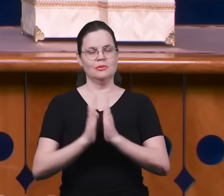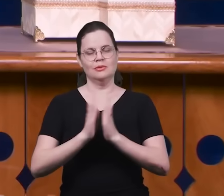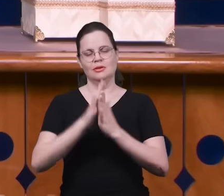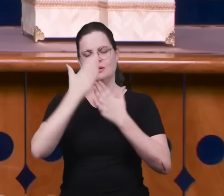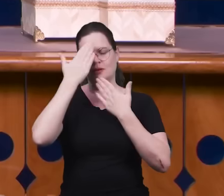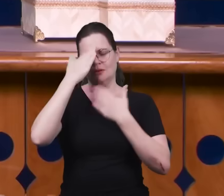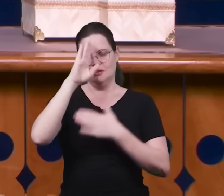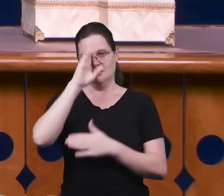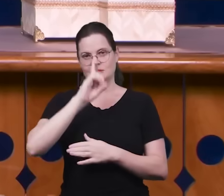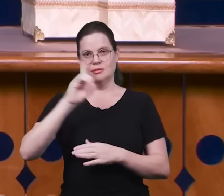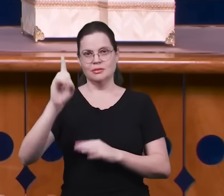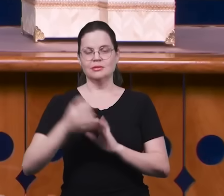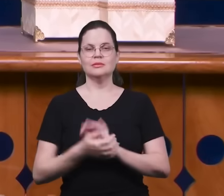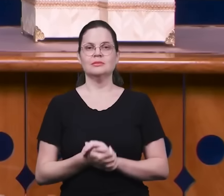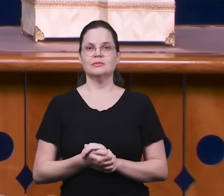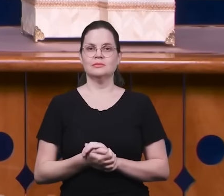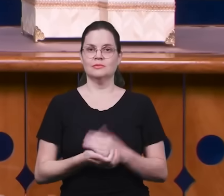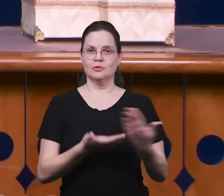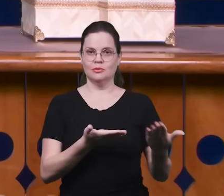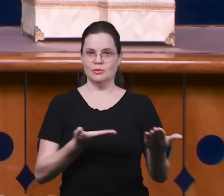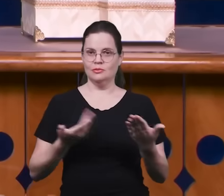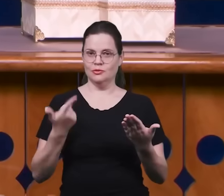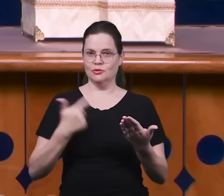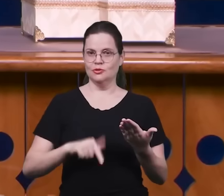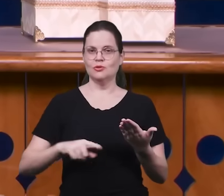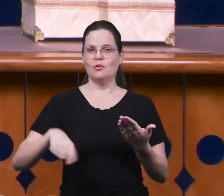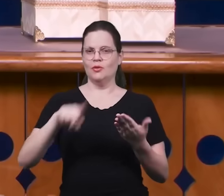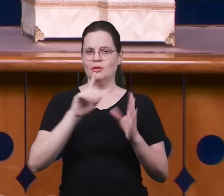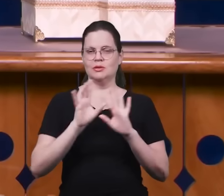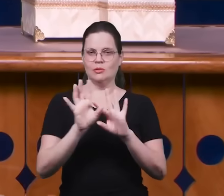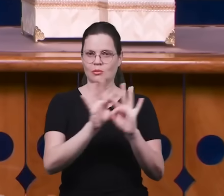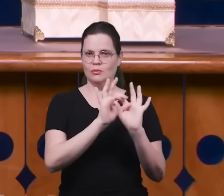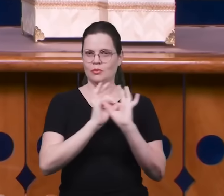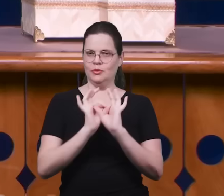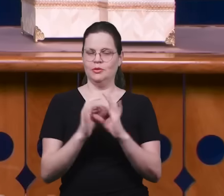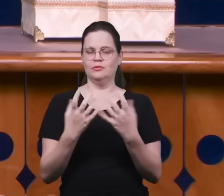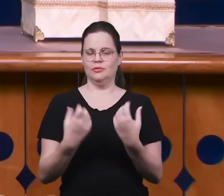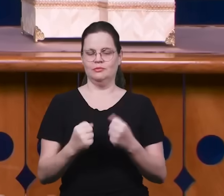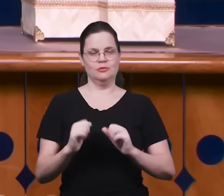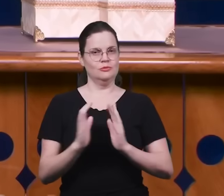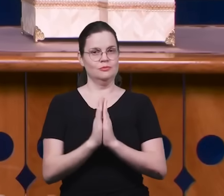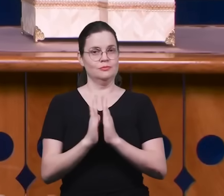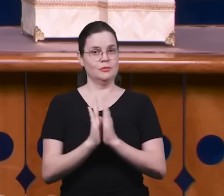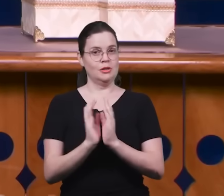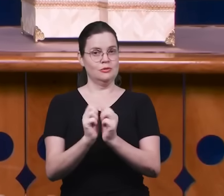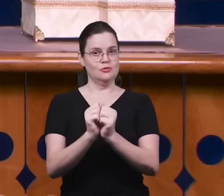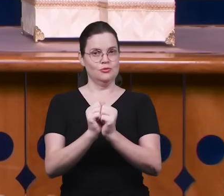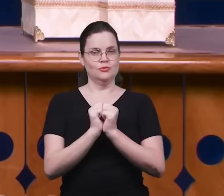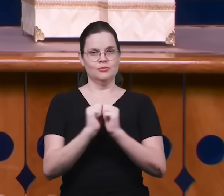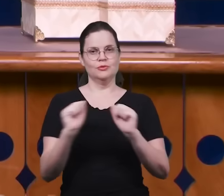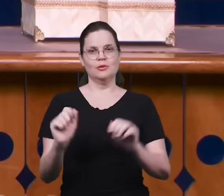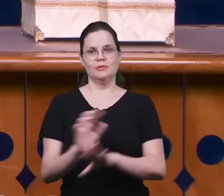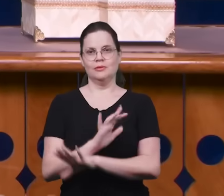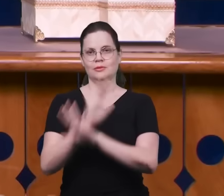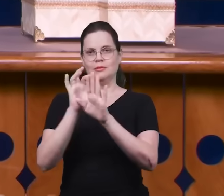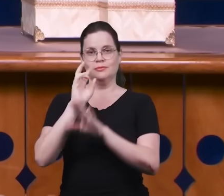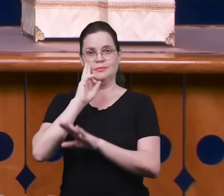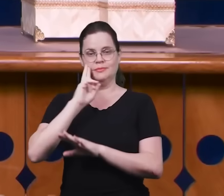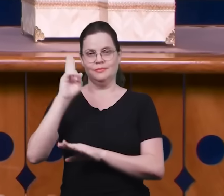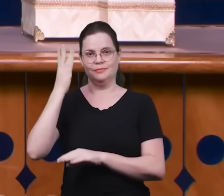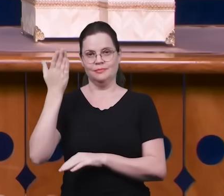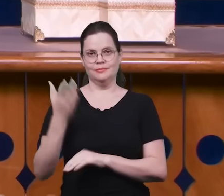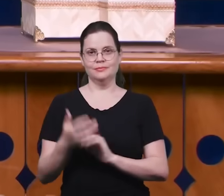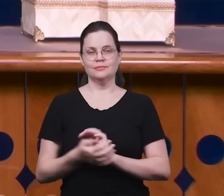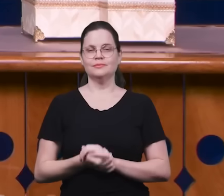a Deus. E eu te convido a mais uma vez fechar os seus olhos para nós orarmos glorificando ao